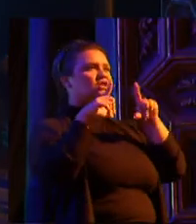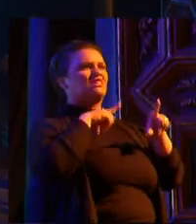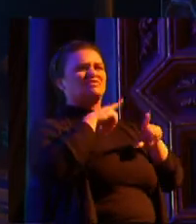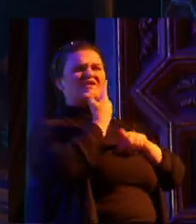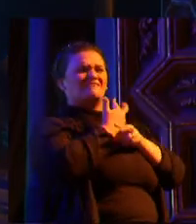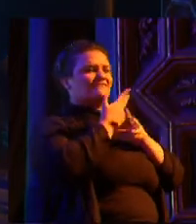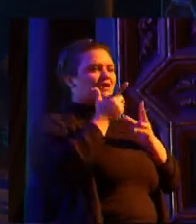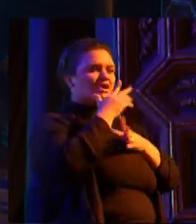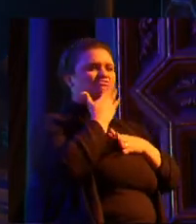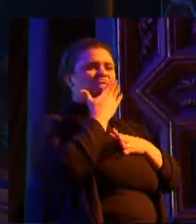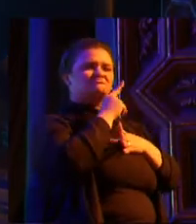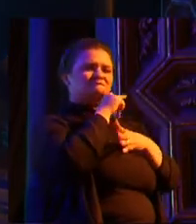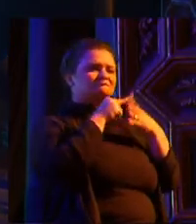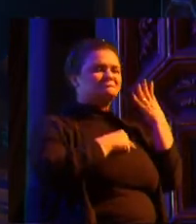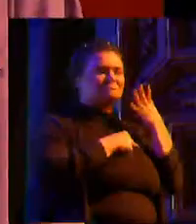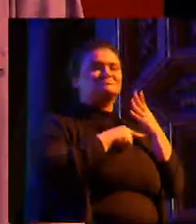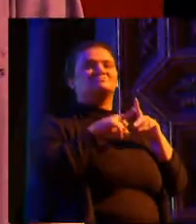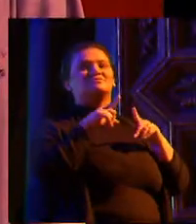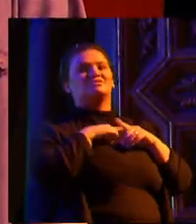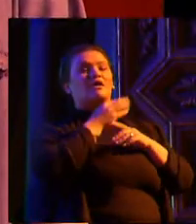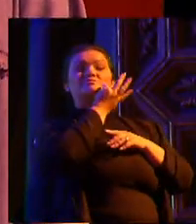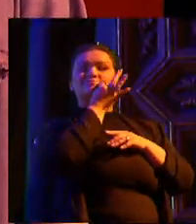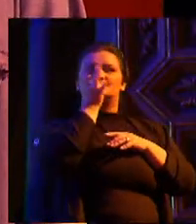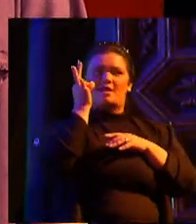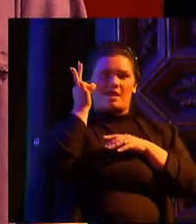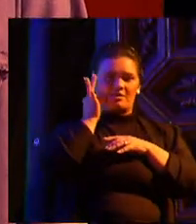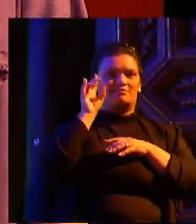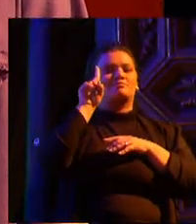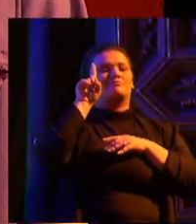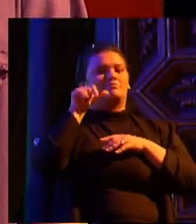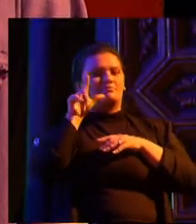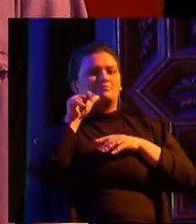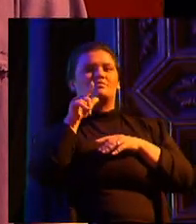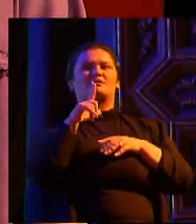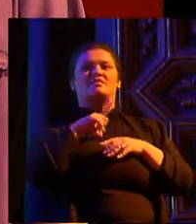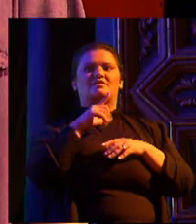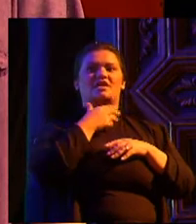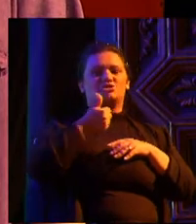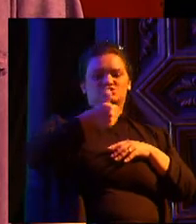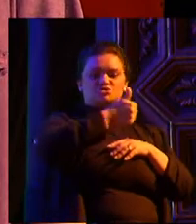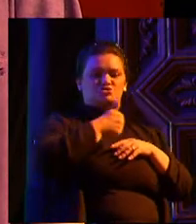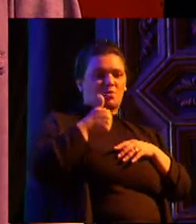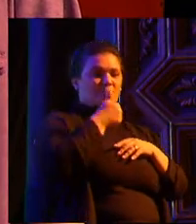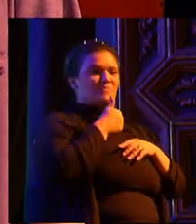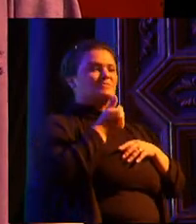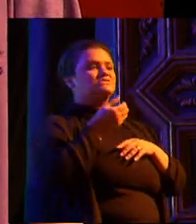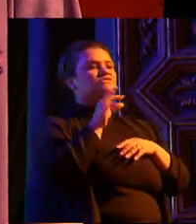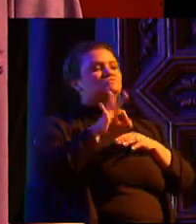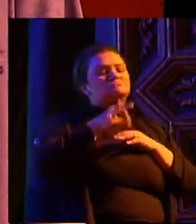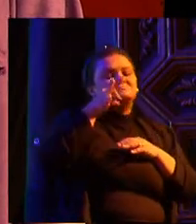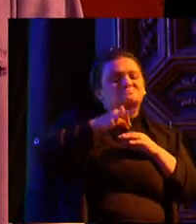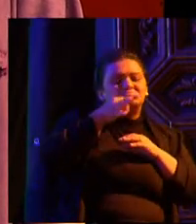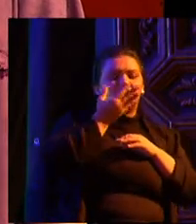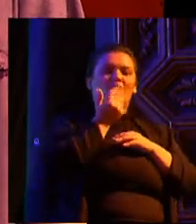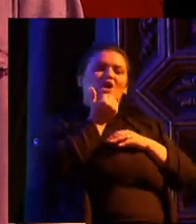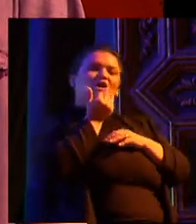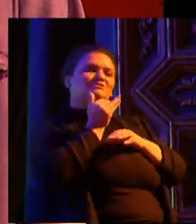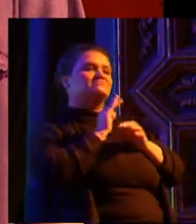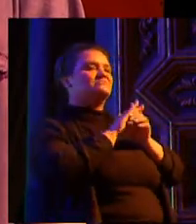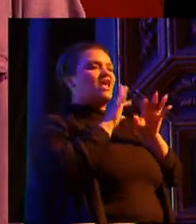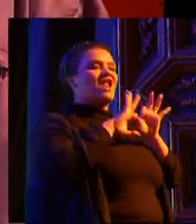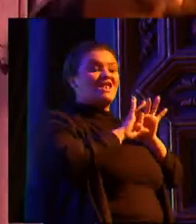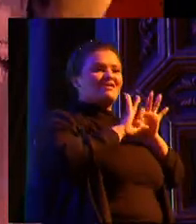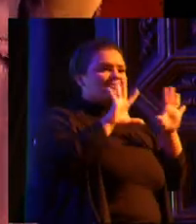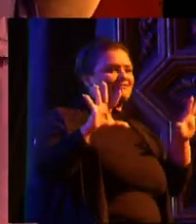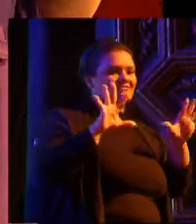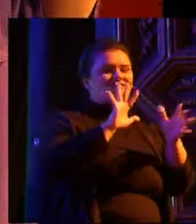Xavier. E, olha, o segredo é, tem chopinhos e bebidinhas e petiscos totalmente